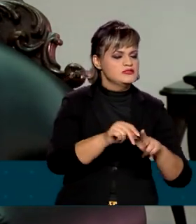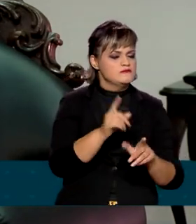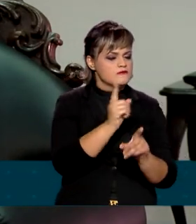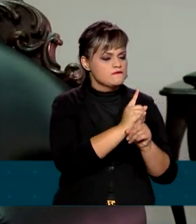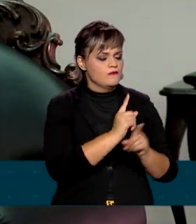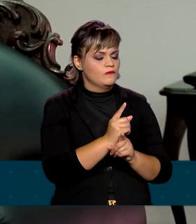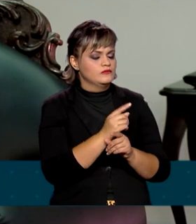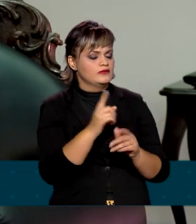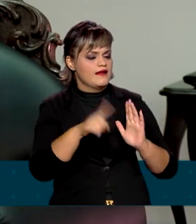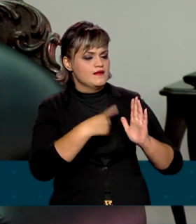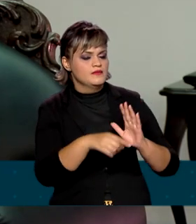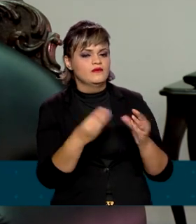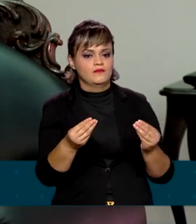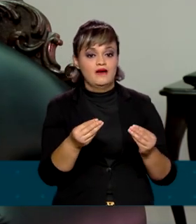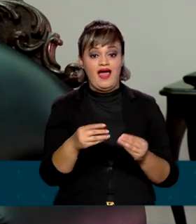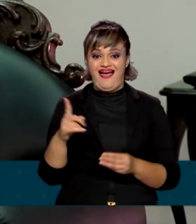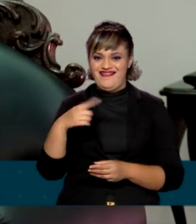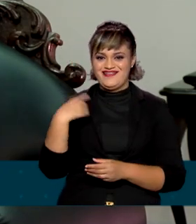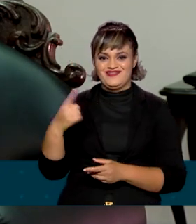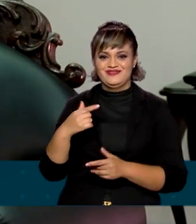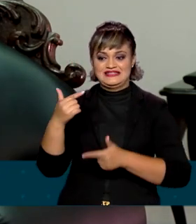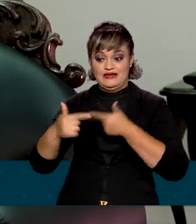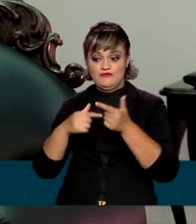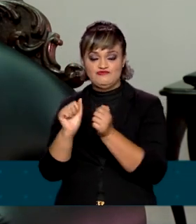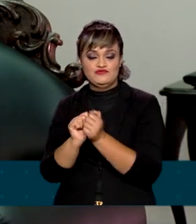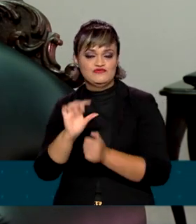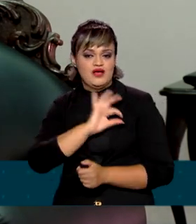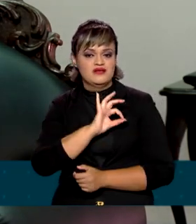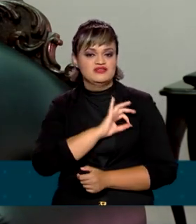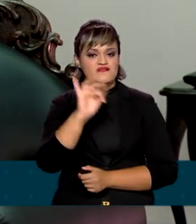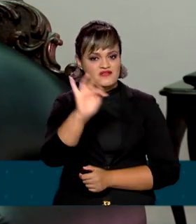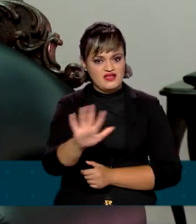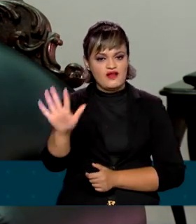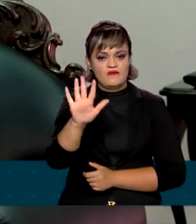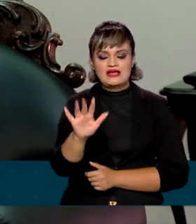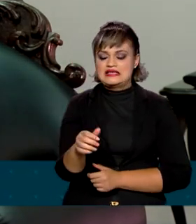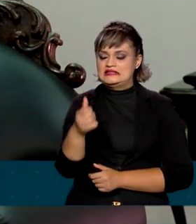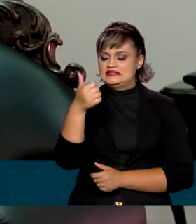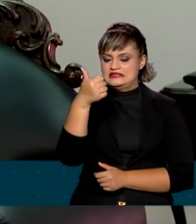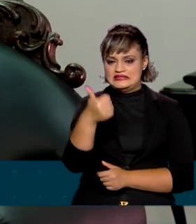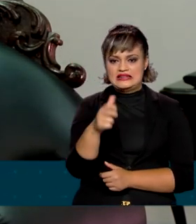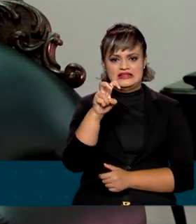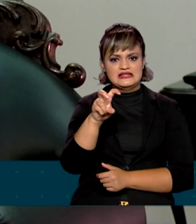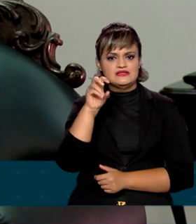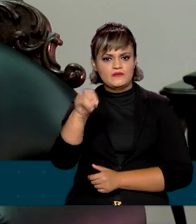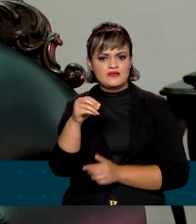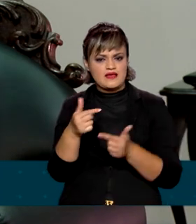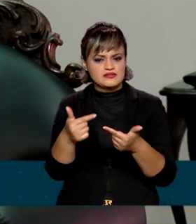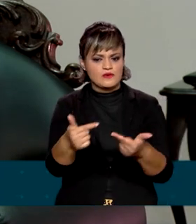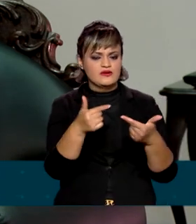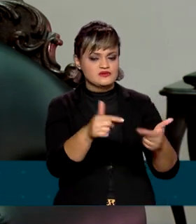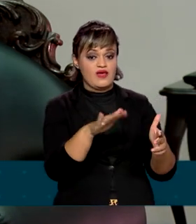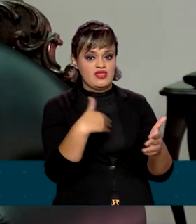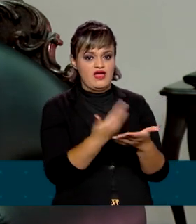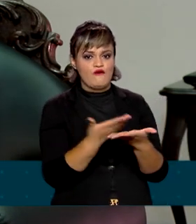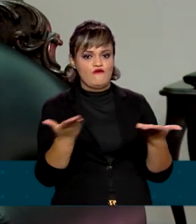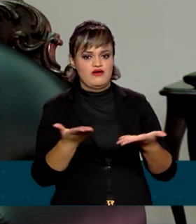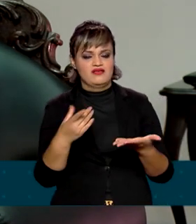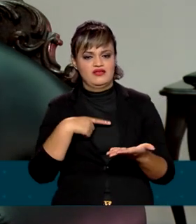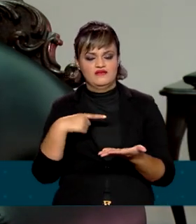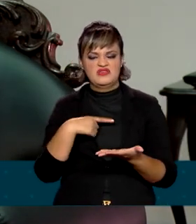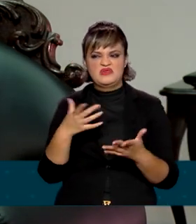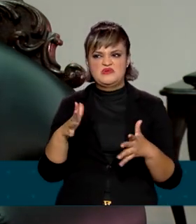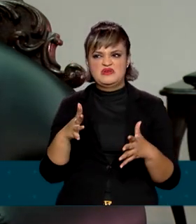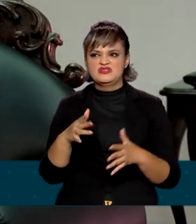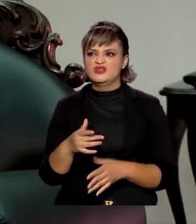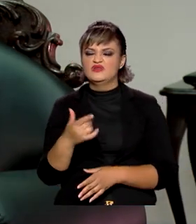da Justiça aqui a gente faz o trabalho repressivo em especial com a polícia federal foram mais de 150 operações até a presente data o